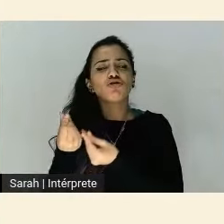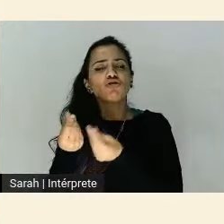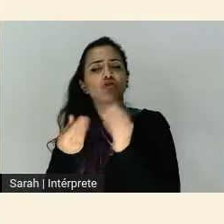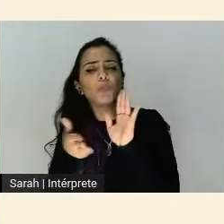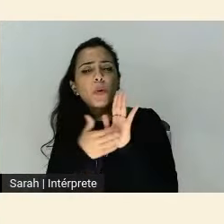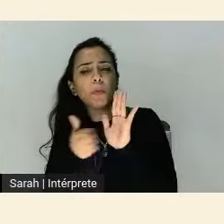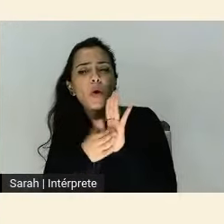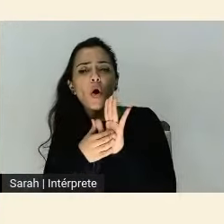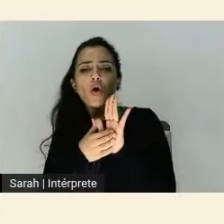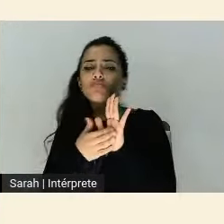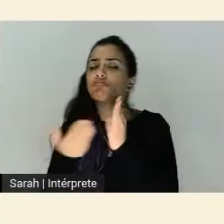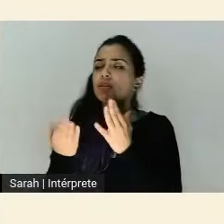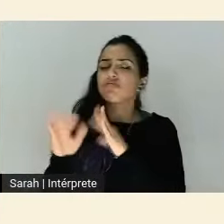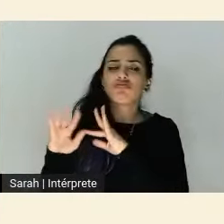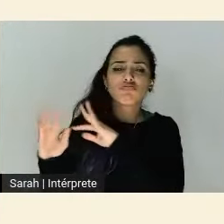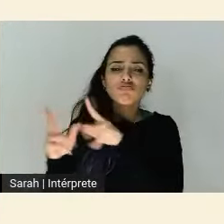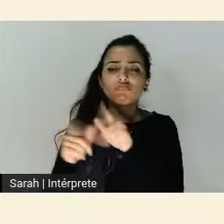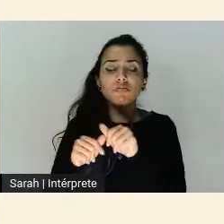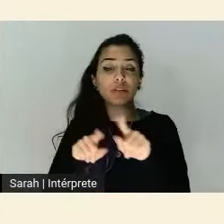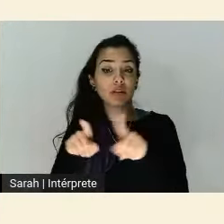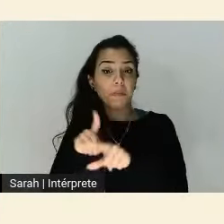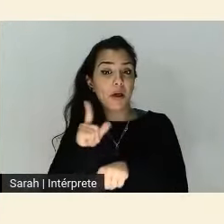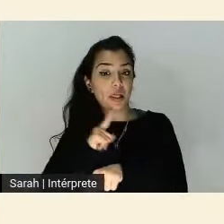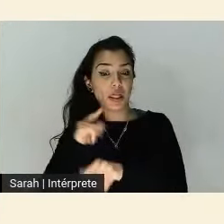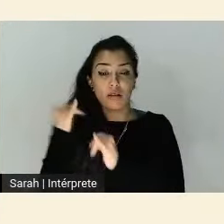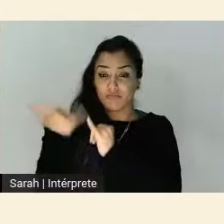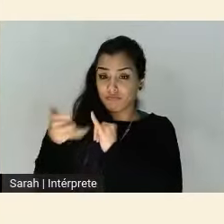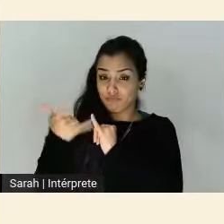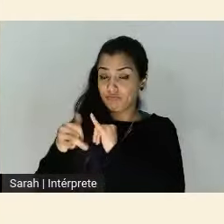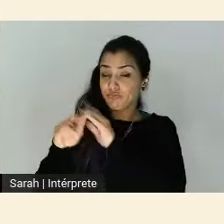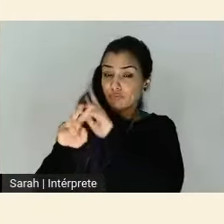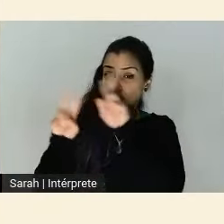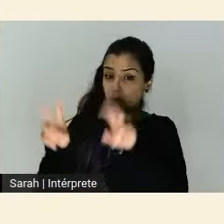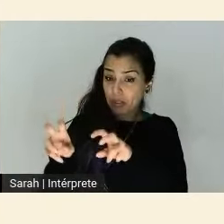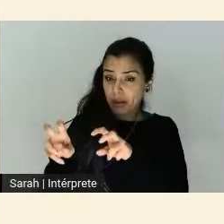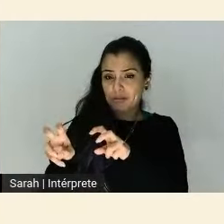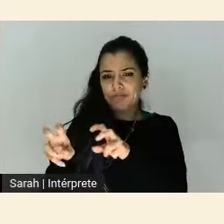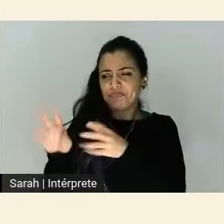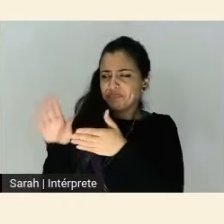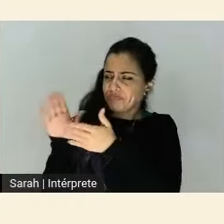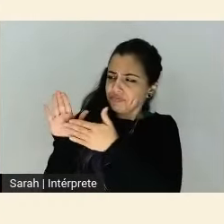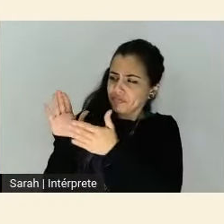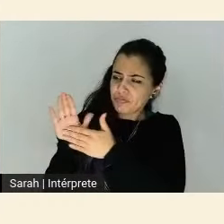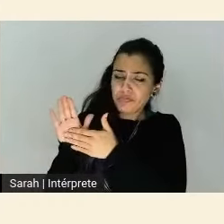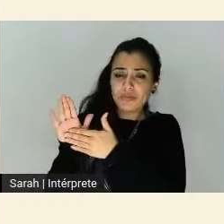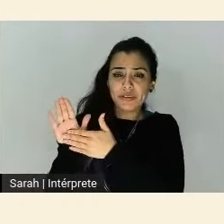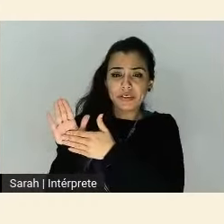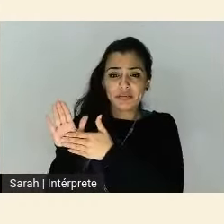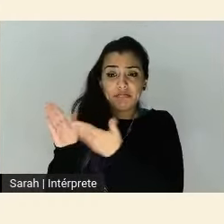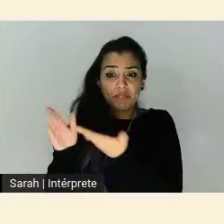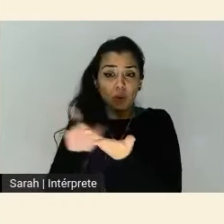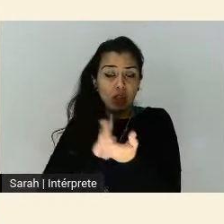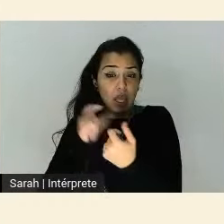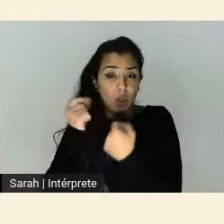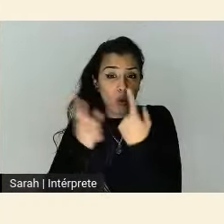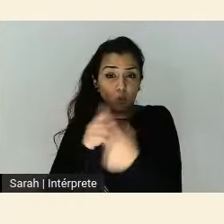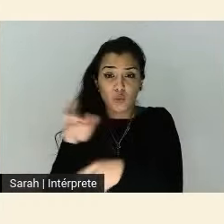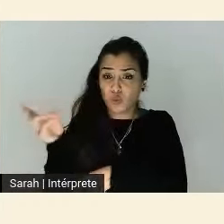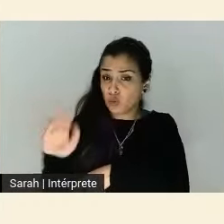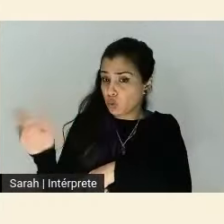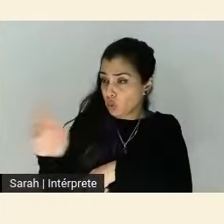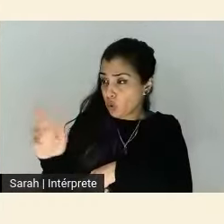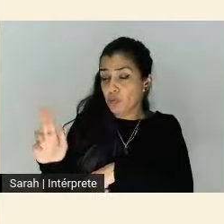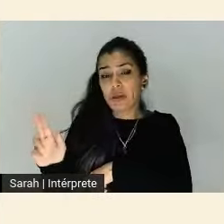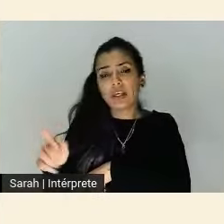ideário. Havia também muita similitude de propósitos, tanto que alguns nomes que não